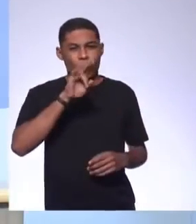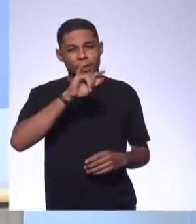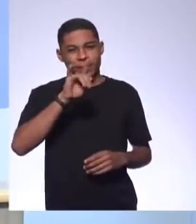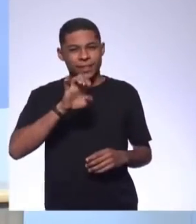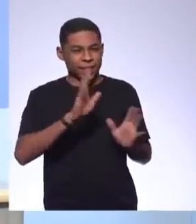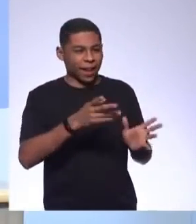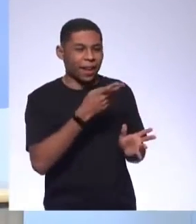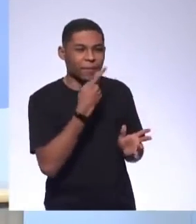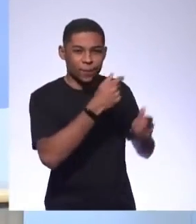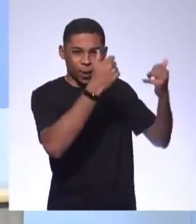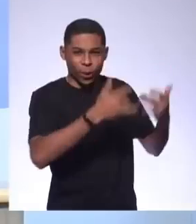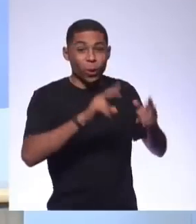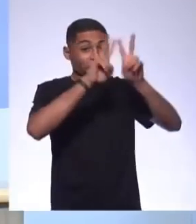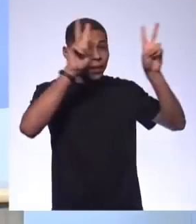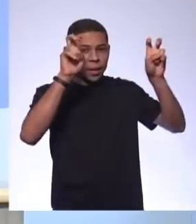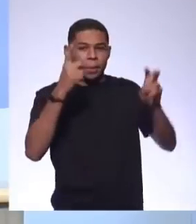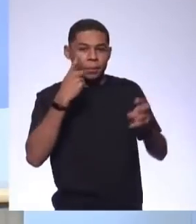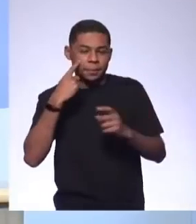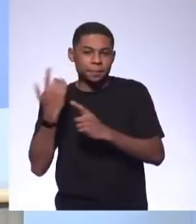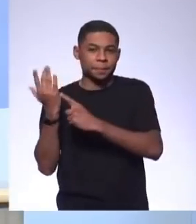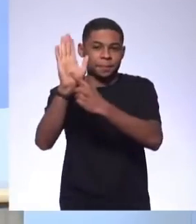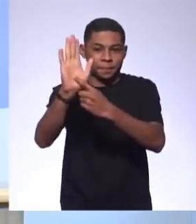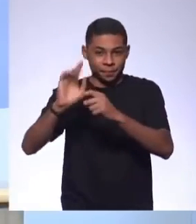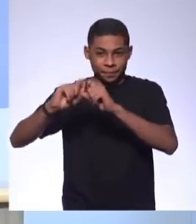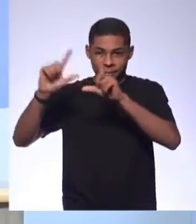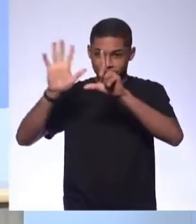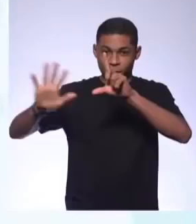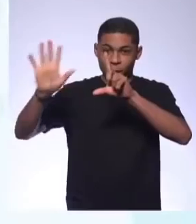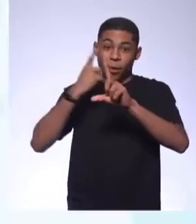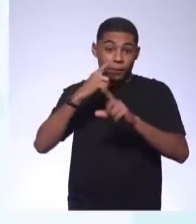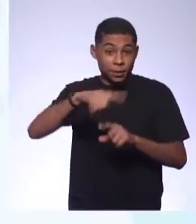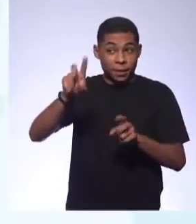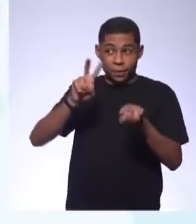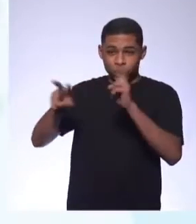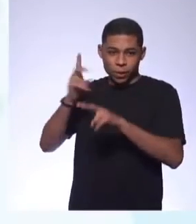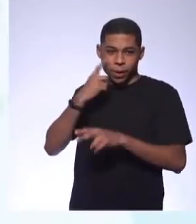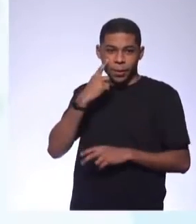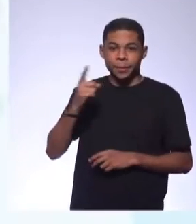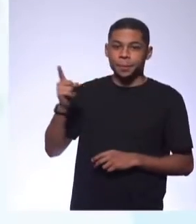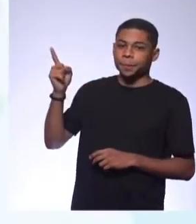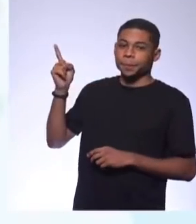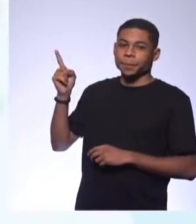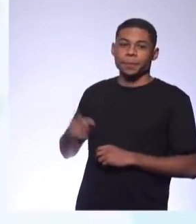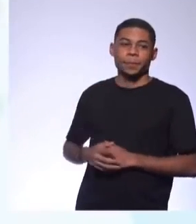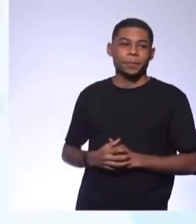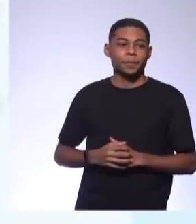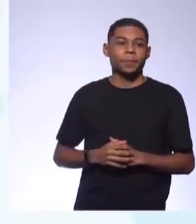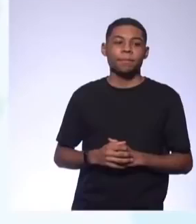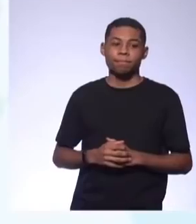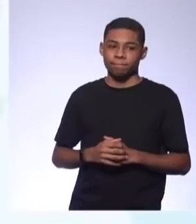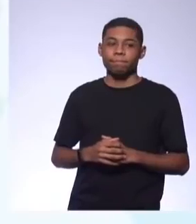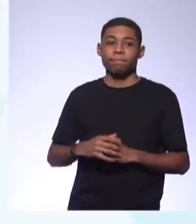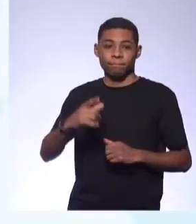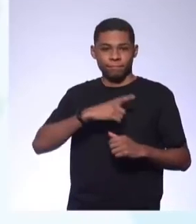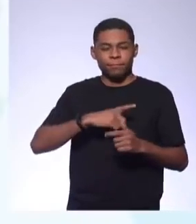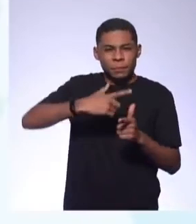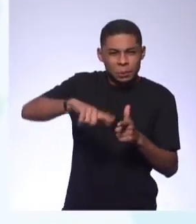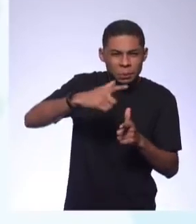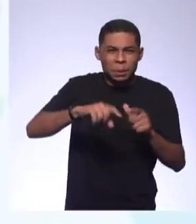da aula, mas vamos colocar na tela para vocês visualizarem. Crises do sistema